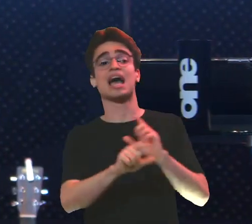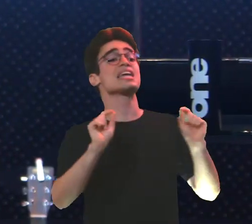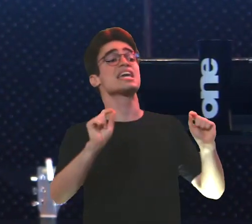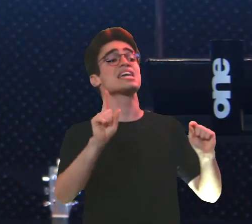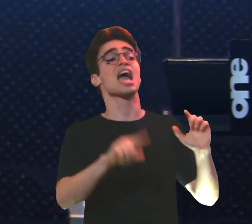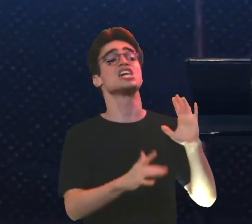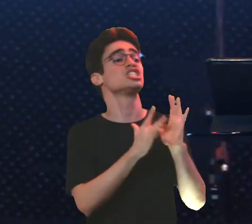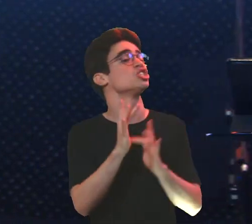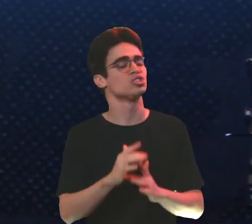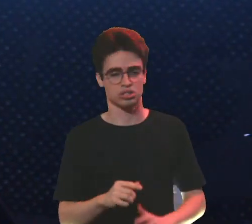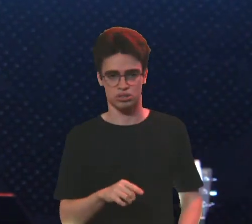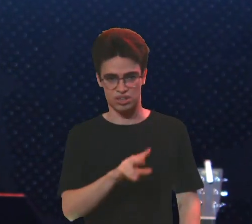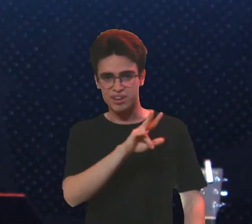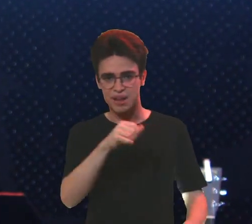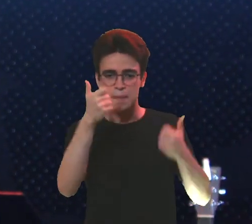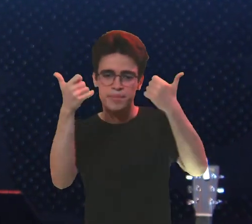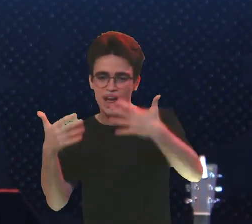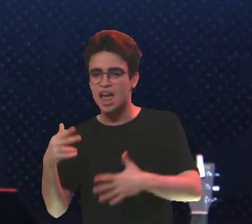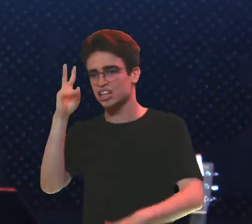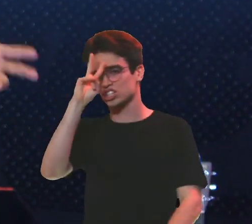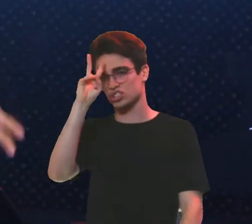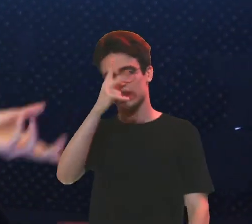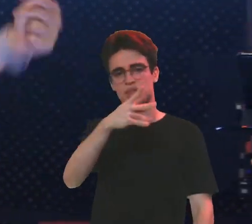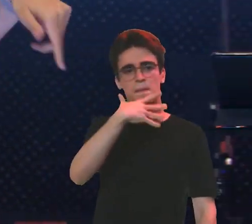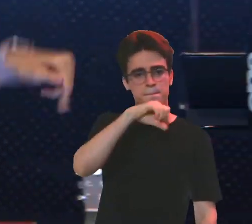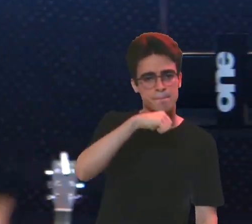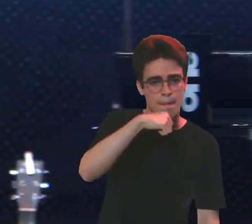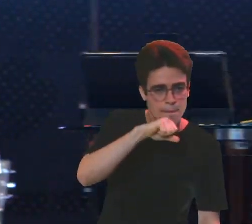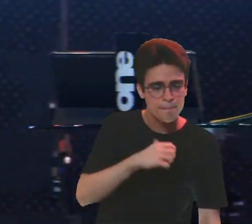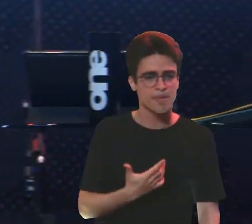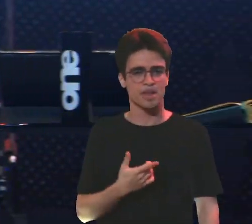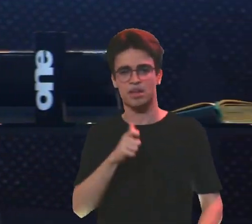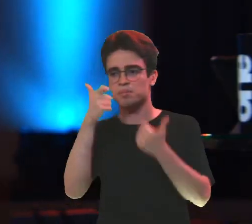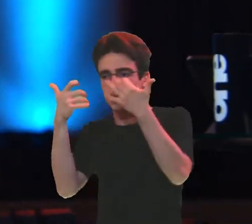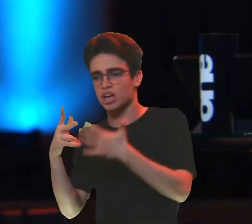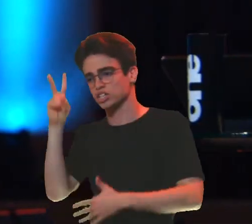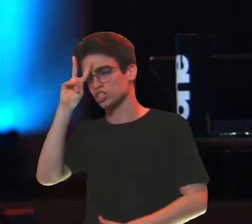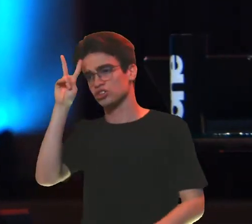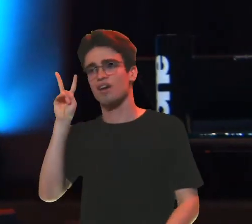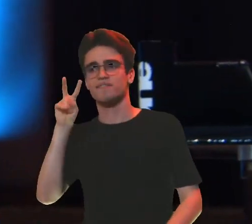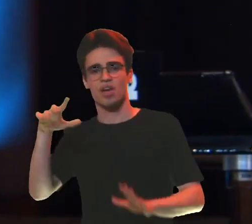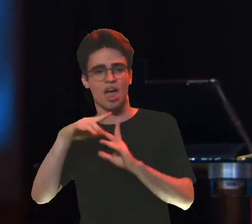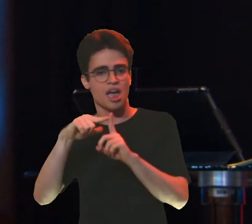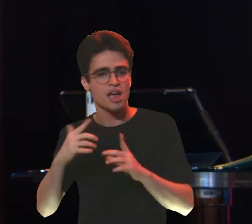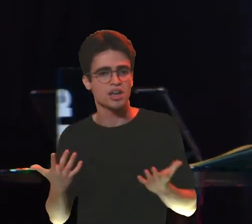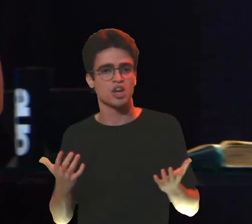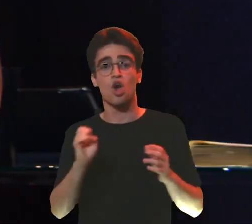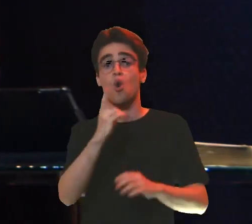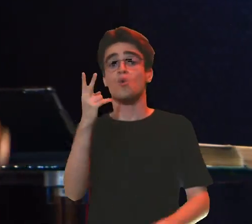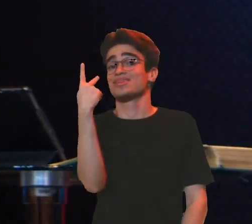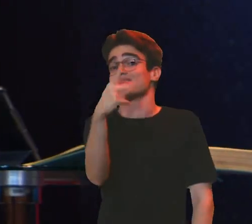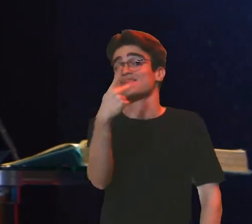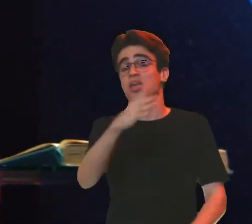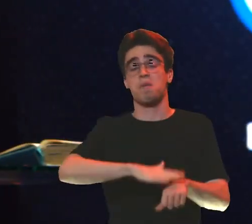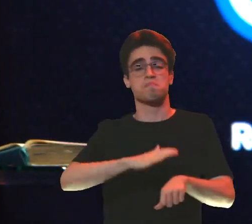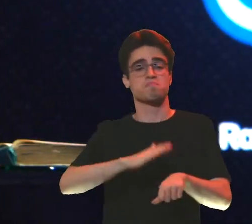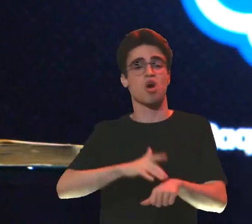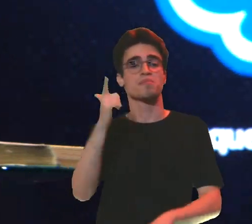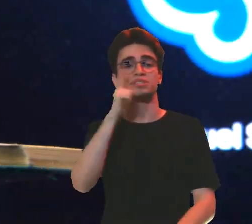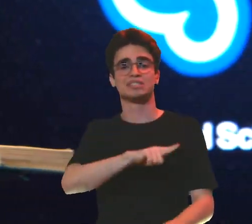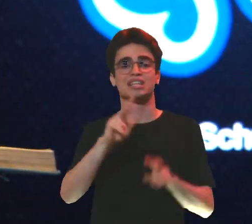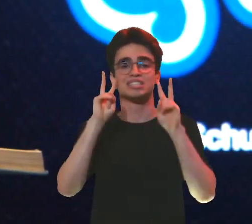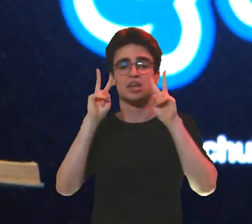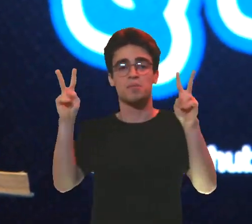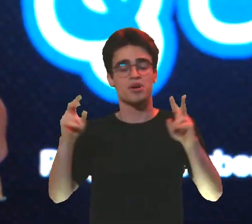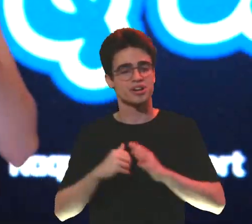Jesus? Você vai contar a história dos teus pais? Vai contar uma história que você ouviu aqui na igreja? Ou você vai poder contar os seus próprios